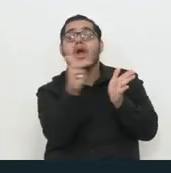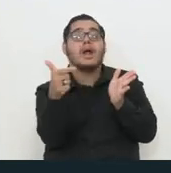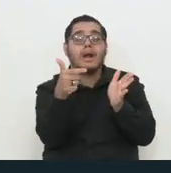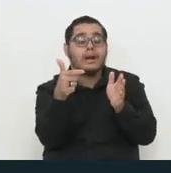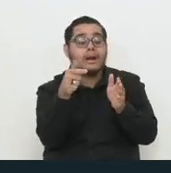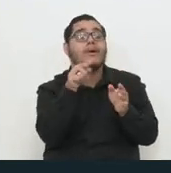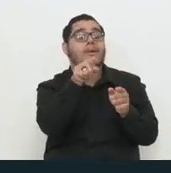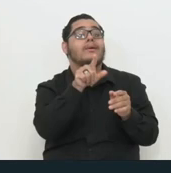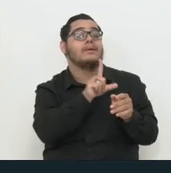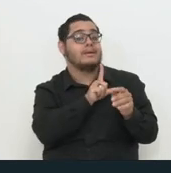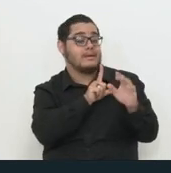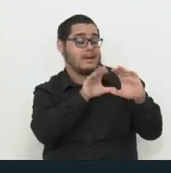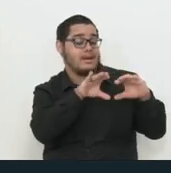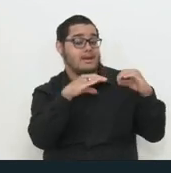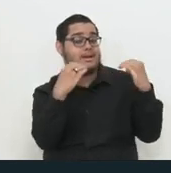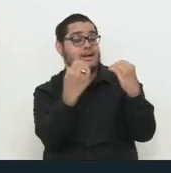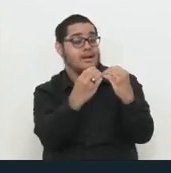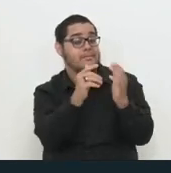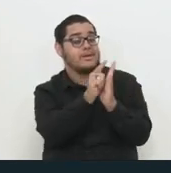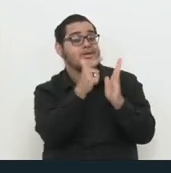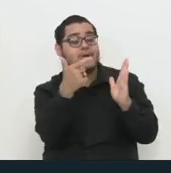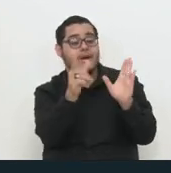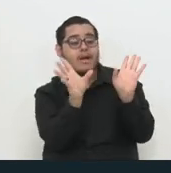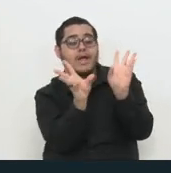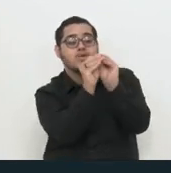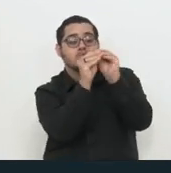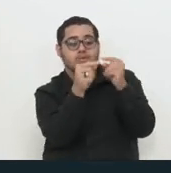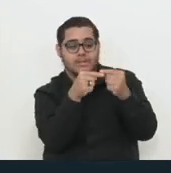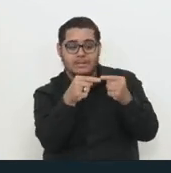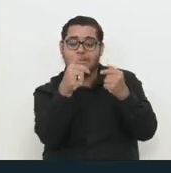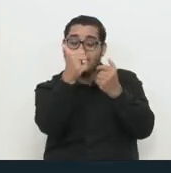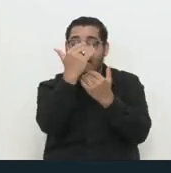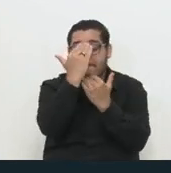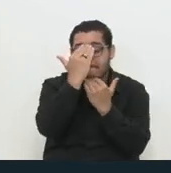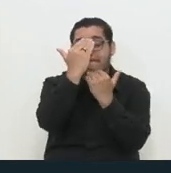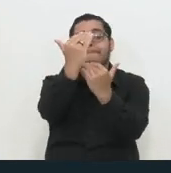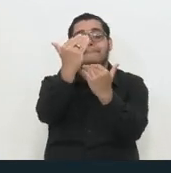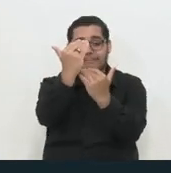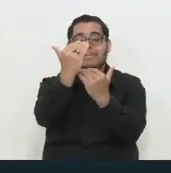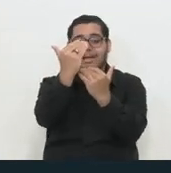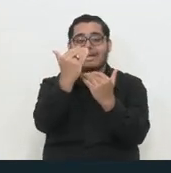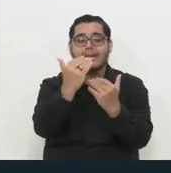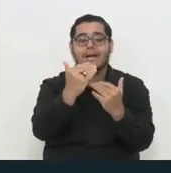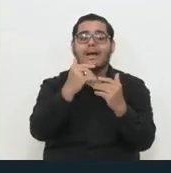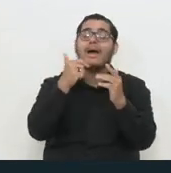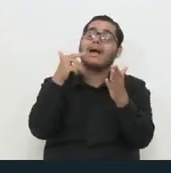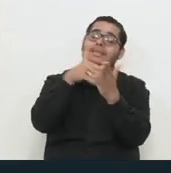resumo das atividades parlamentares durante a semana muito obrigada pela sua audiência